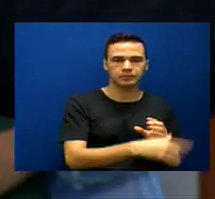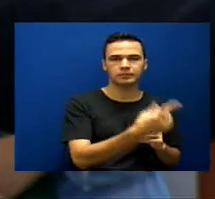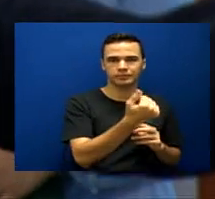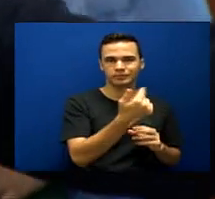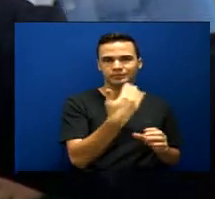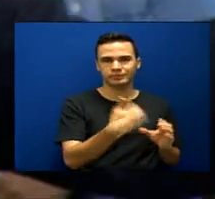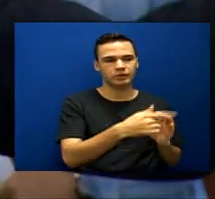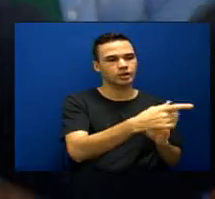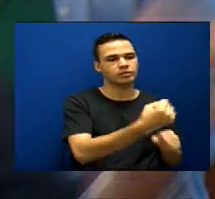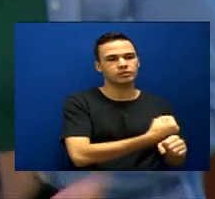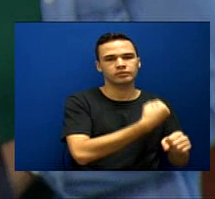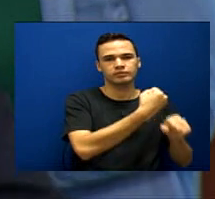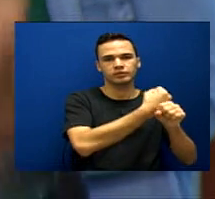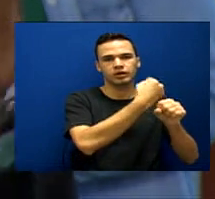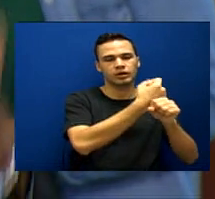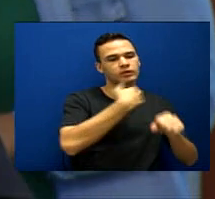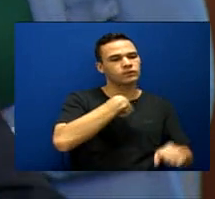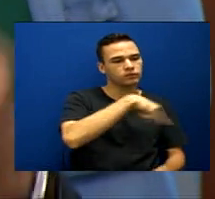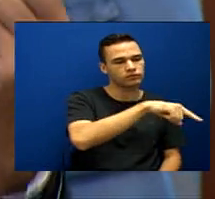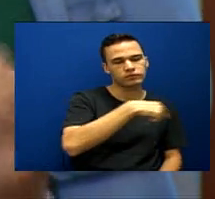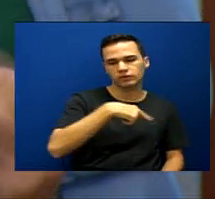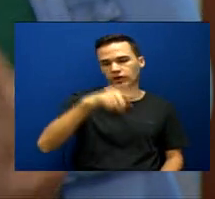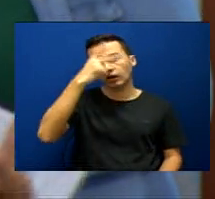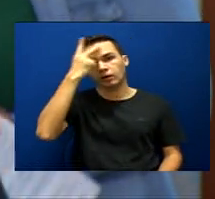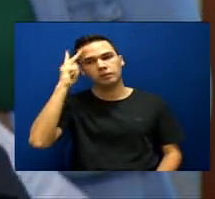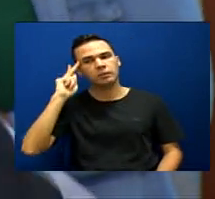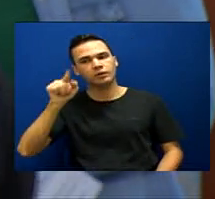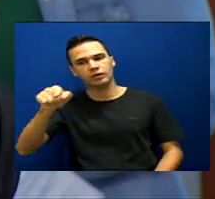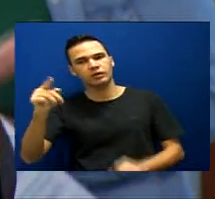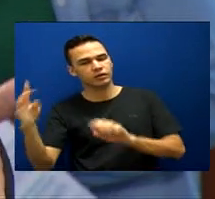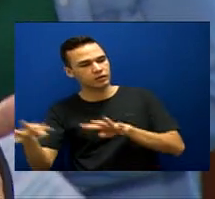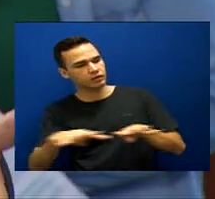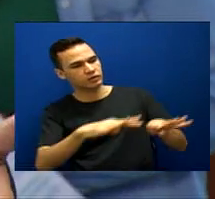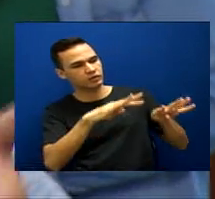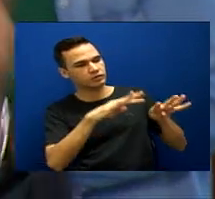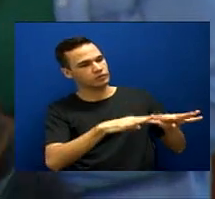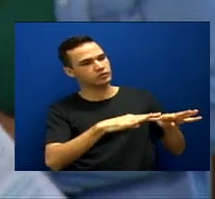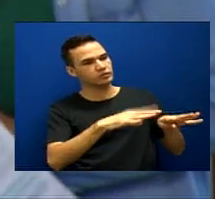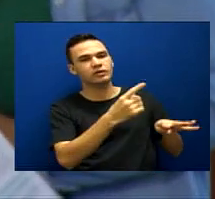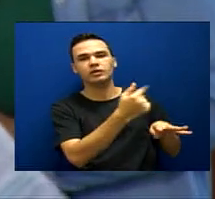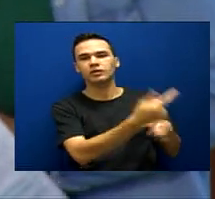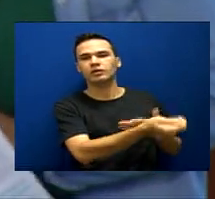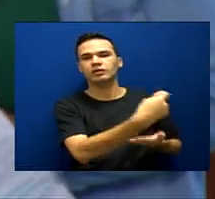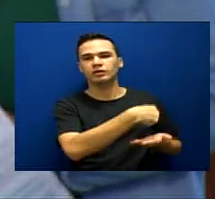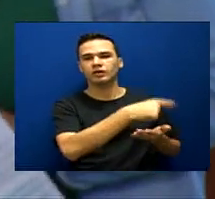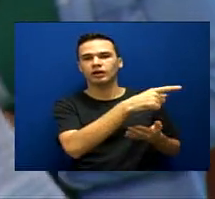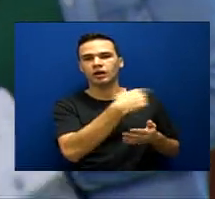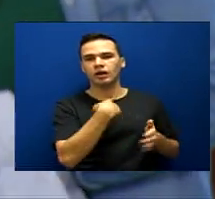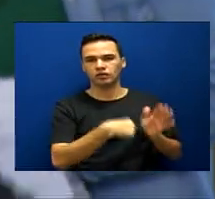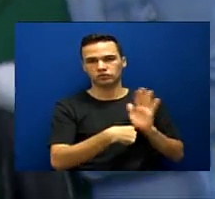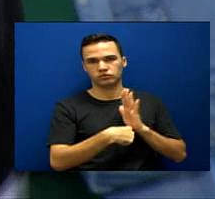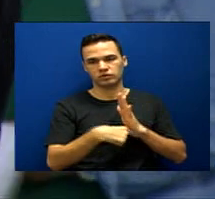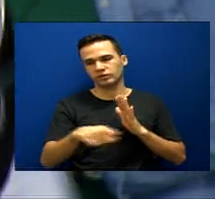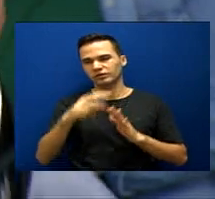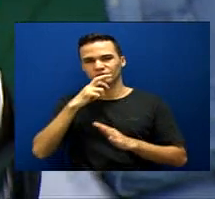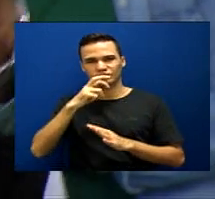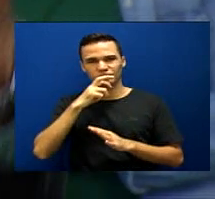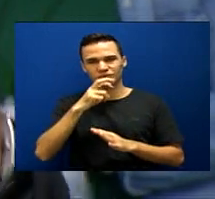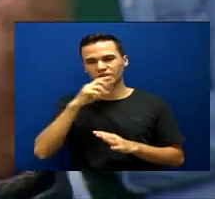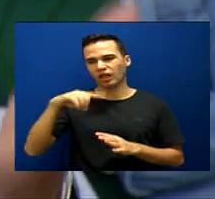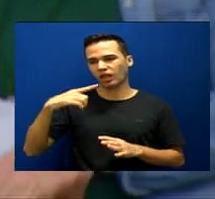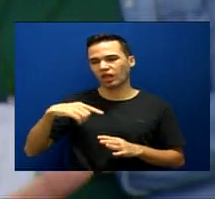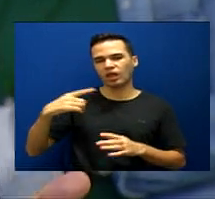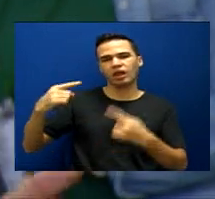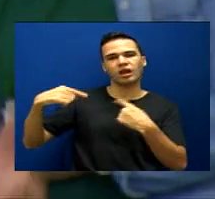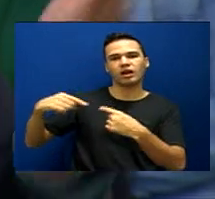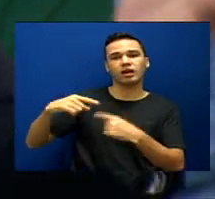verbas, foi construído, e eu estive com ele, a maneira com que ele foi recebido, por destinar a verba. Sorocaba, que tanto fala, deputado não manda,